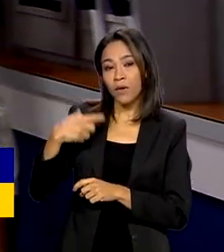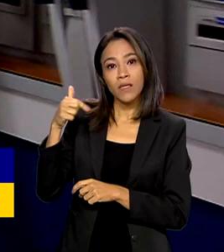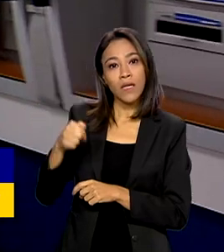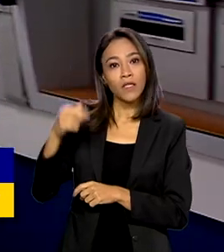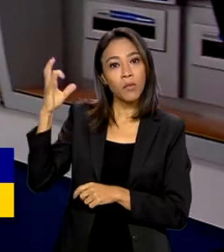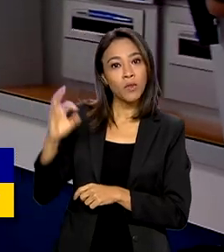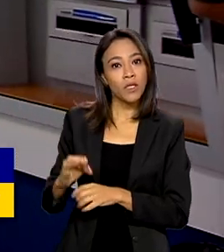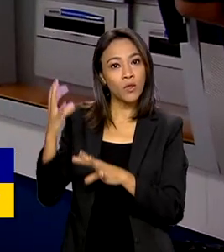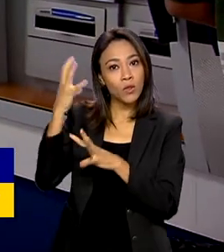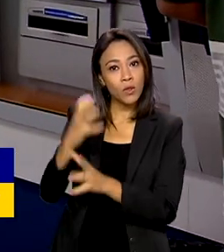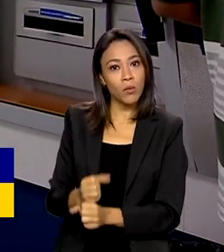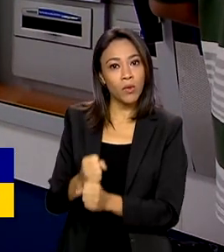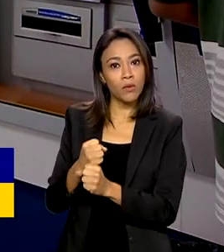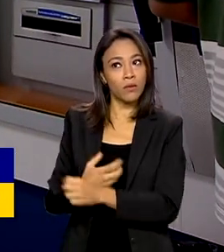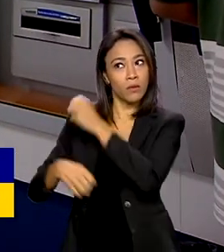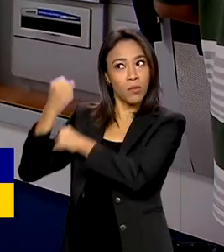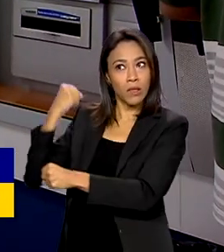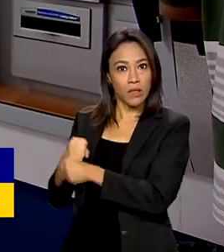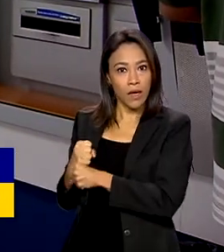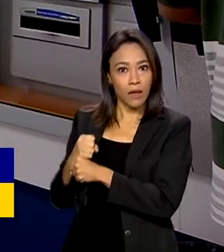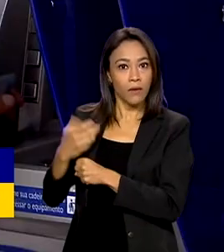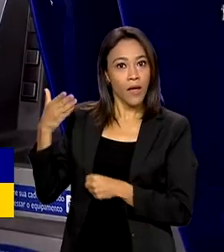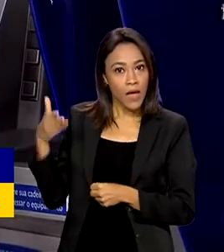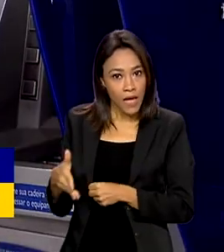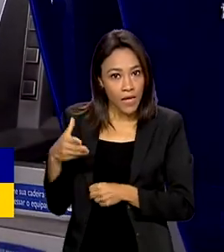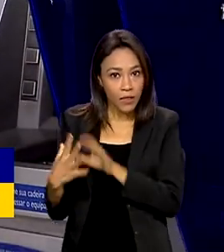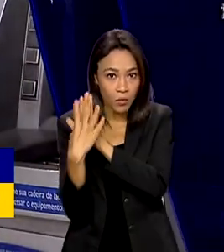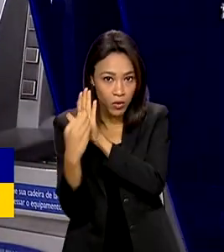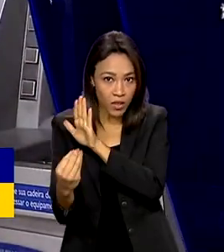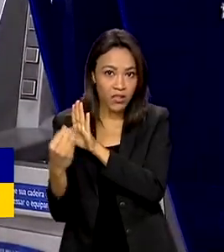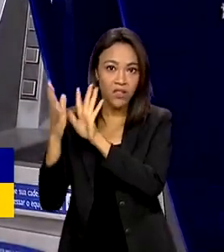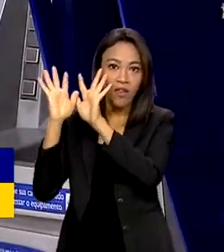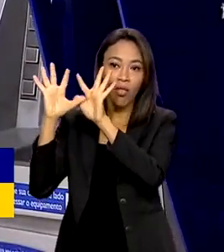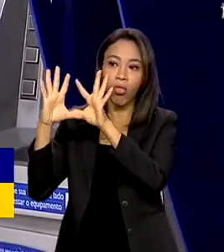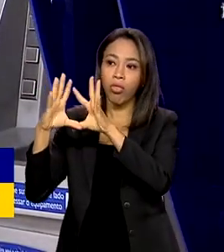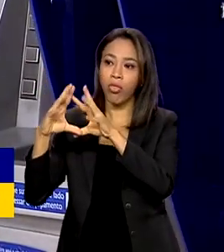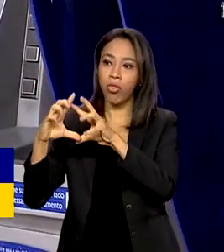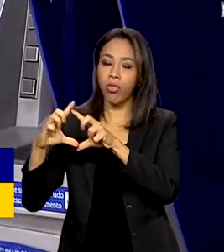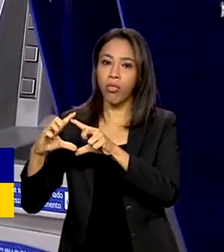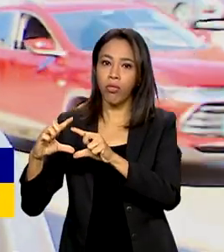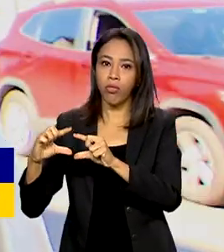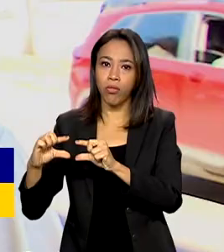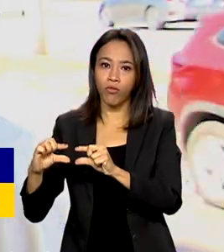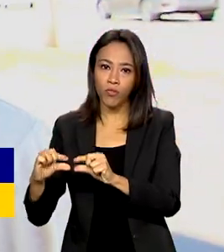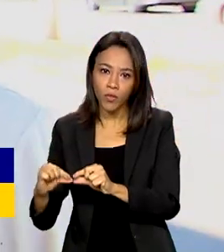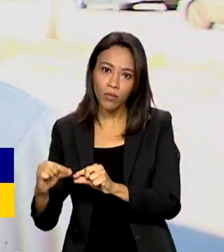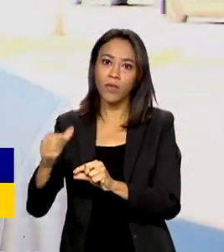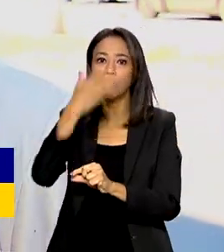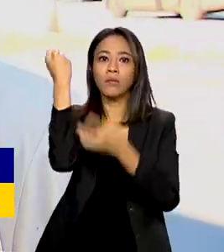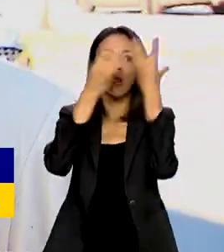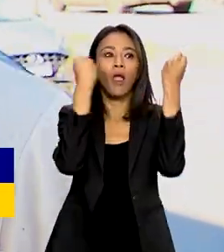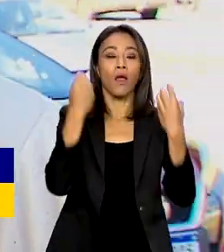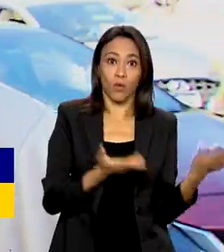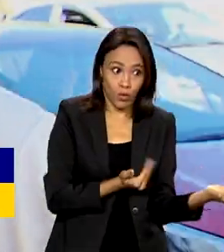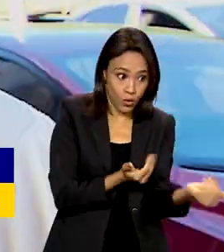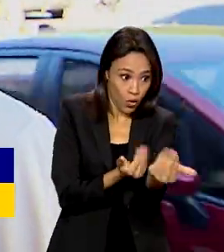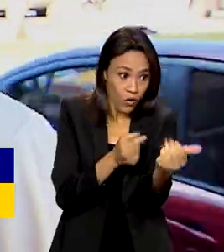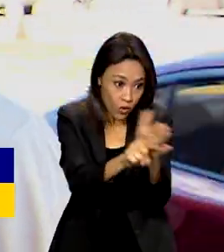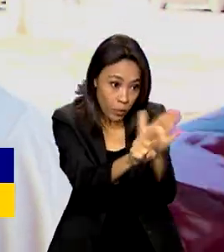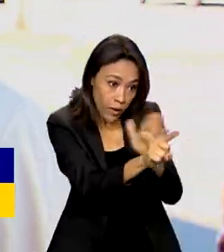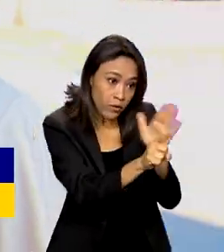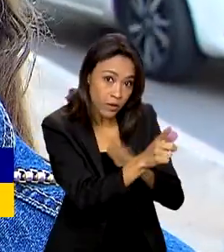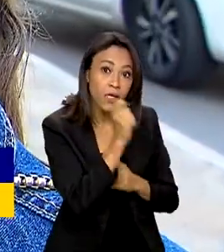de transações no ano passado. A modalidade vem caindo no esquecimento dos brasileiros, tanto que os jovens questionados